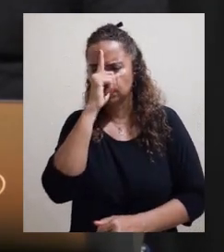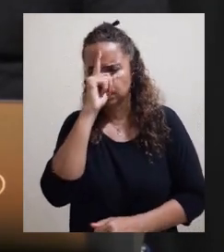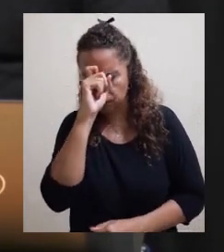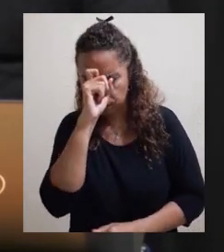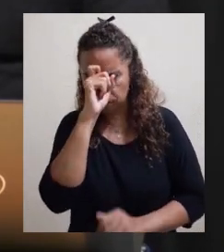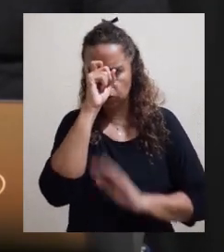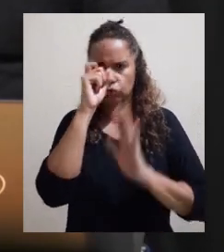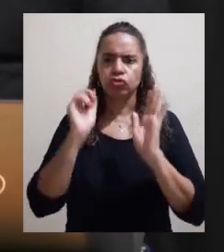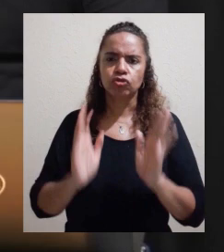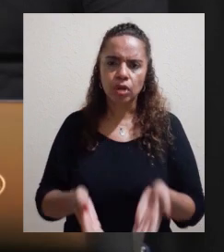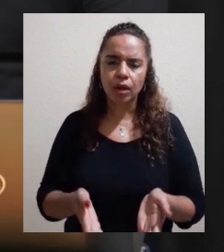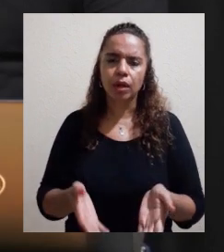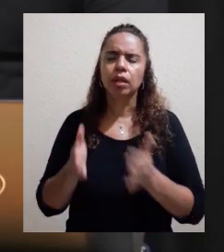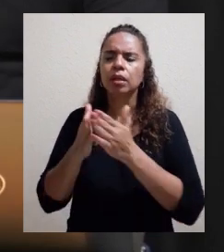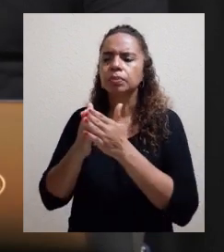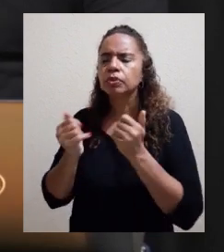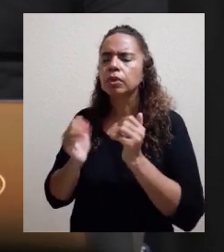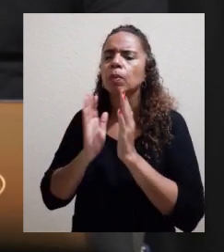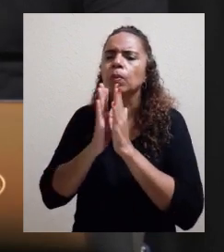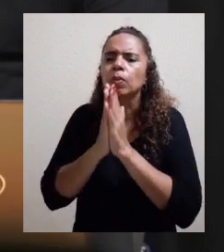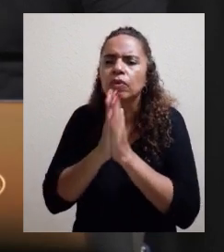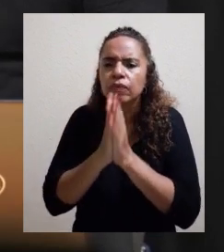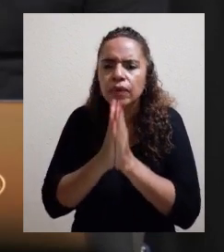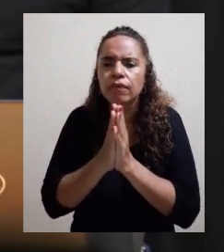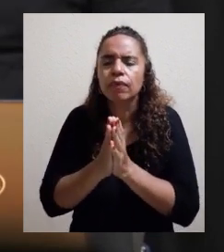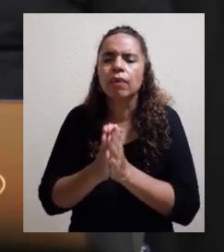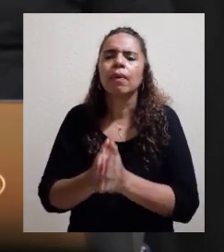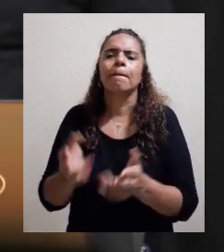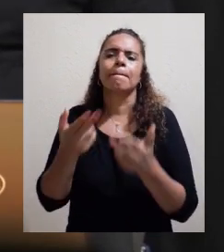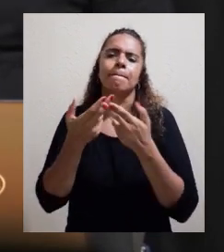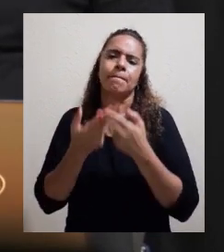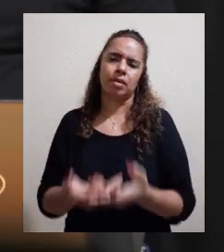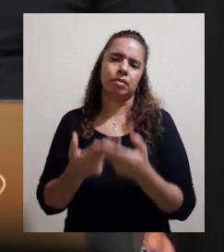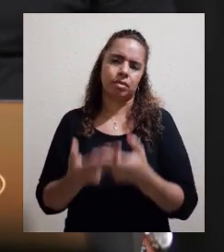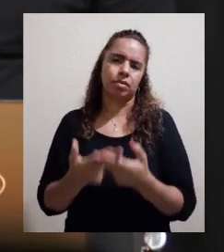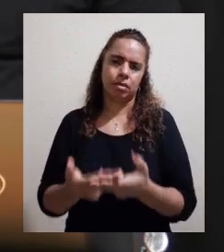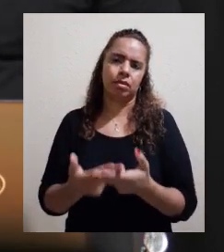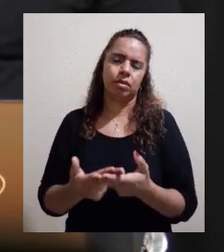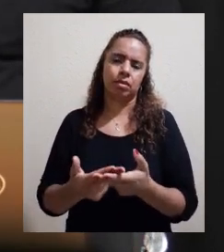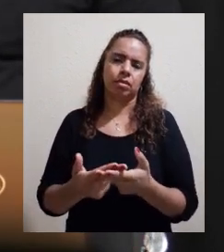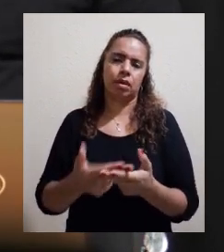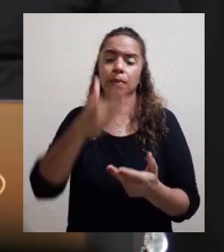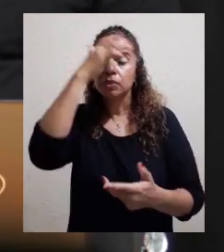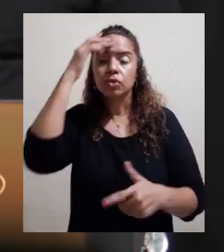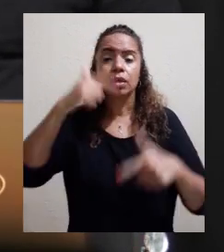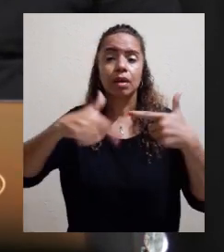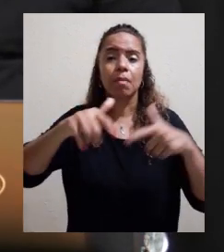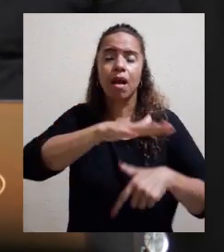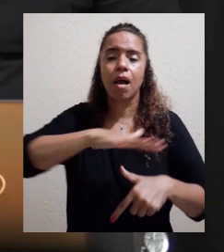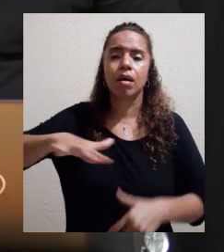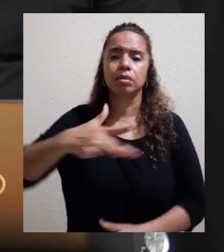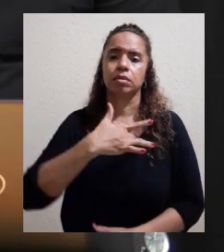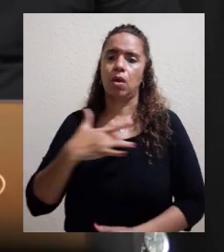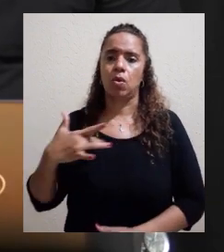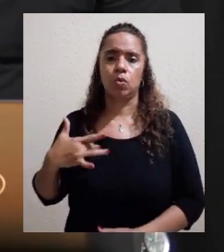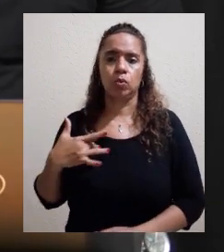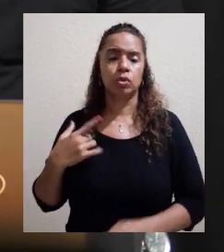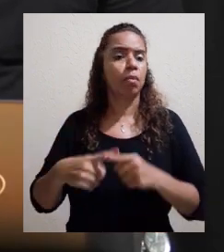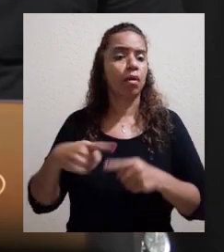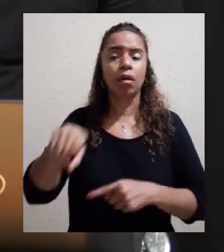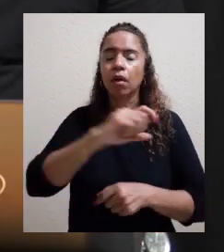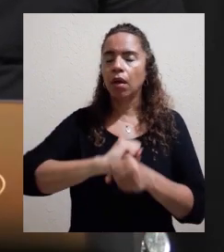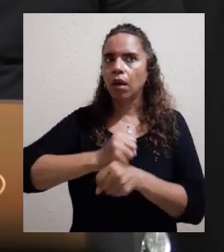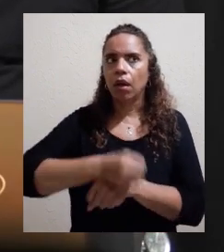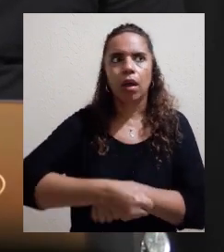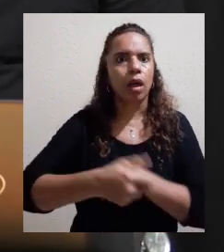e o pedido que eu queria fazer é, por favor, tenham paciência com os profissionais de saúde. Esse pessoal não pode parar, esse